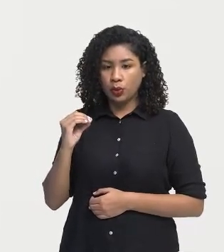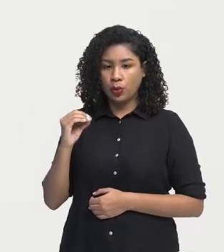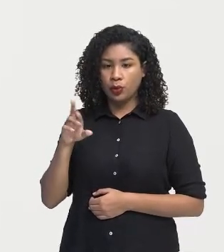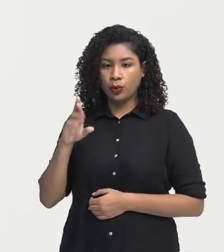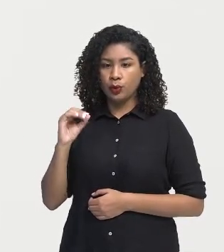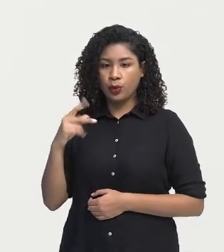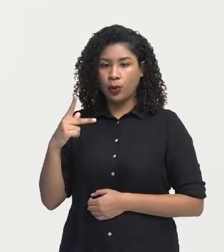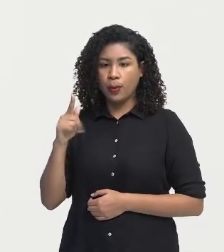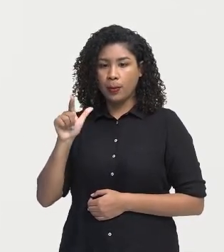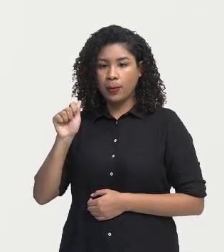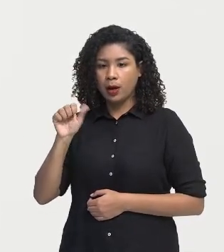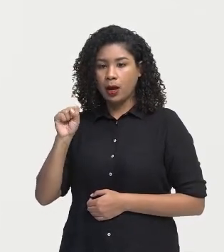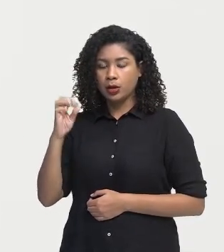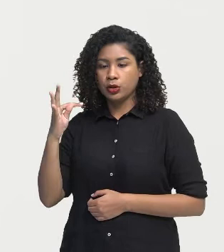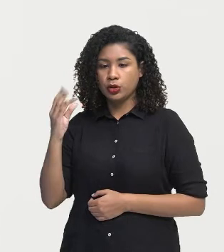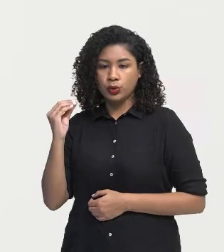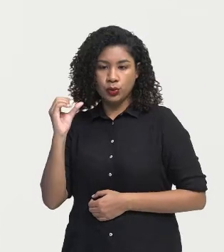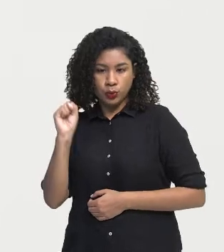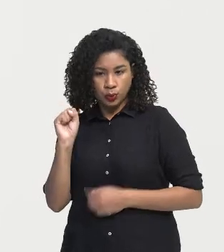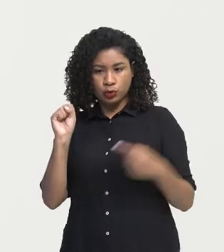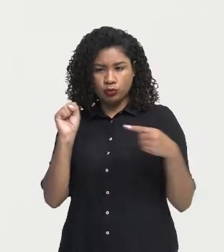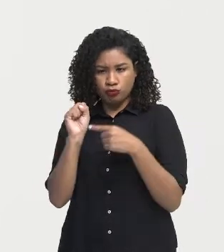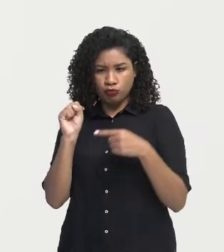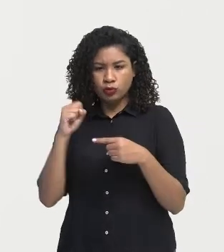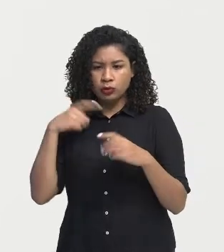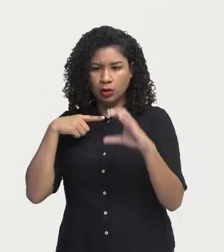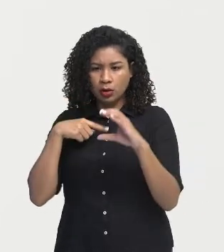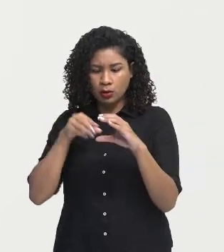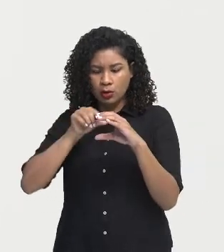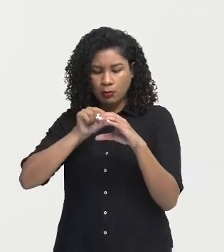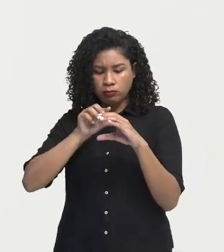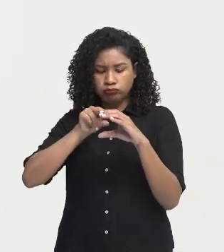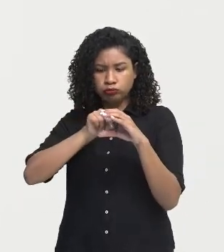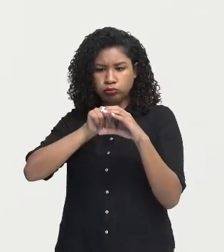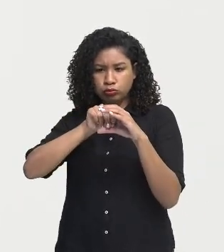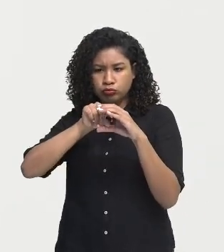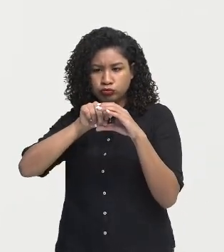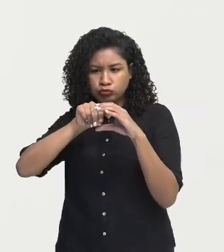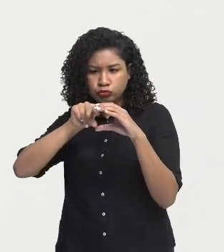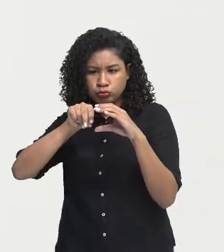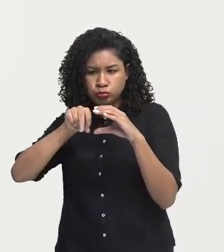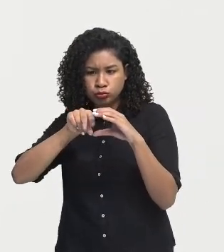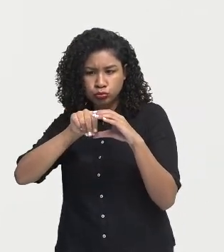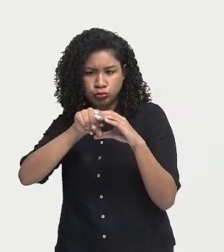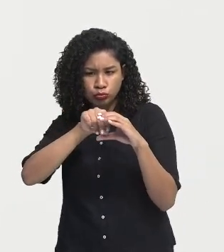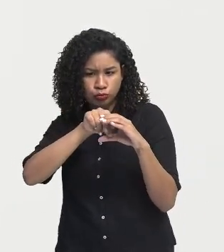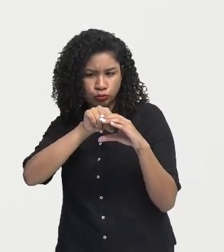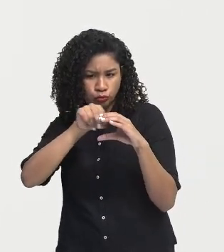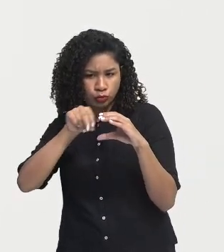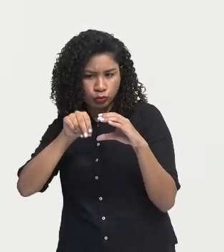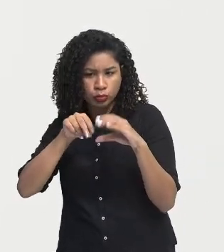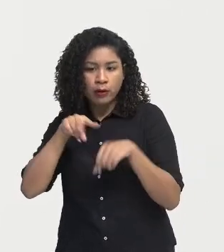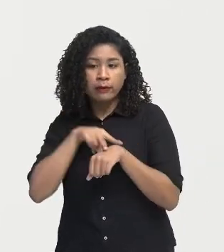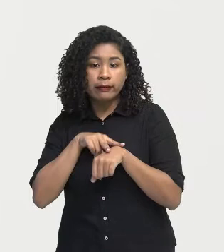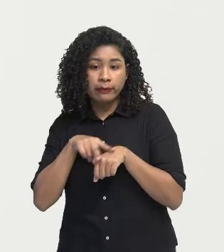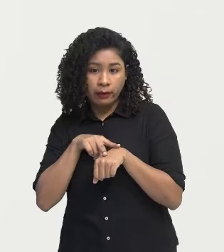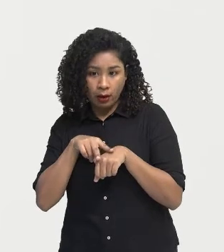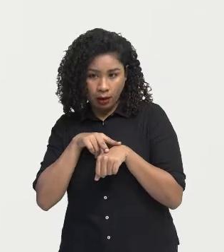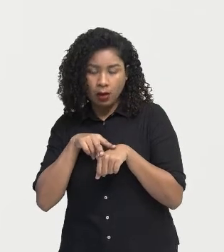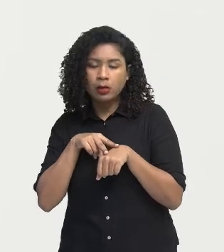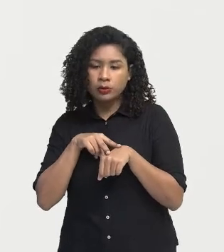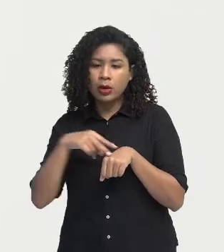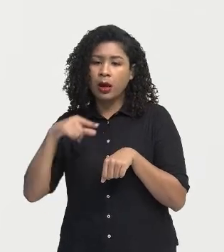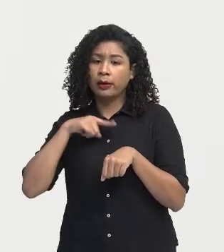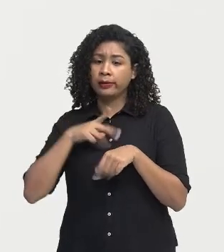nas células das algas e nas plantas. Eles vão apresentar a cor verde porque eles têm ali a presença